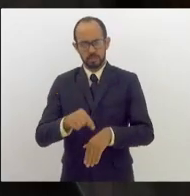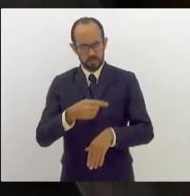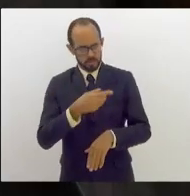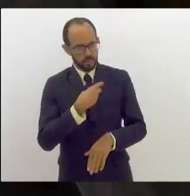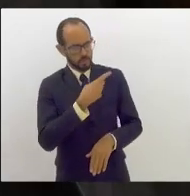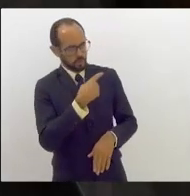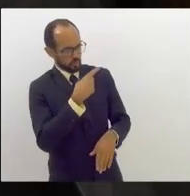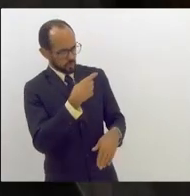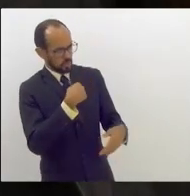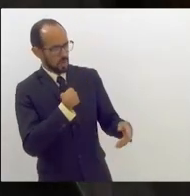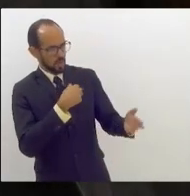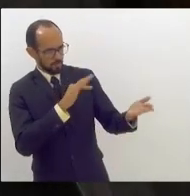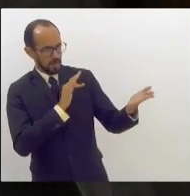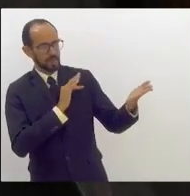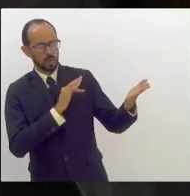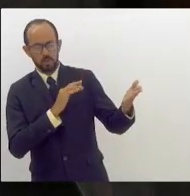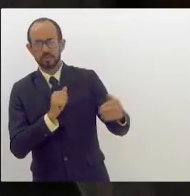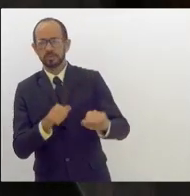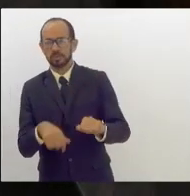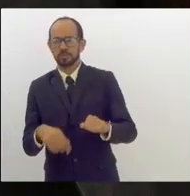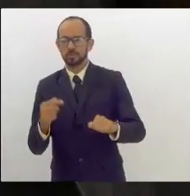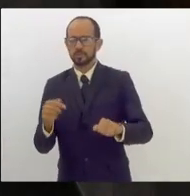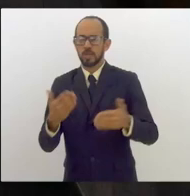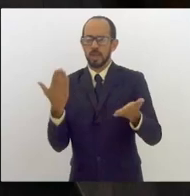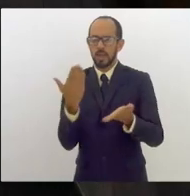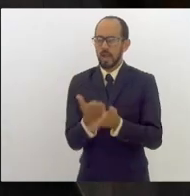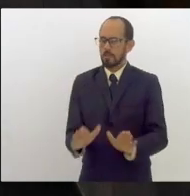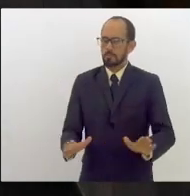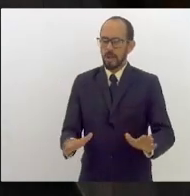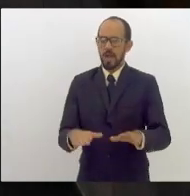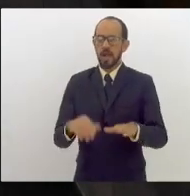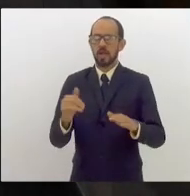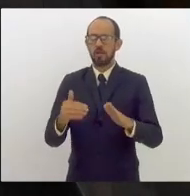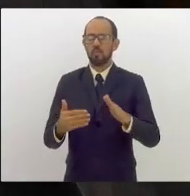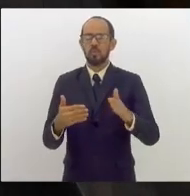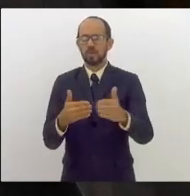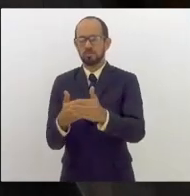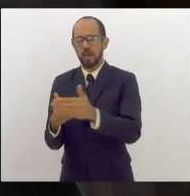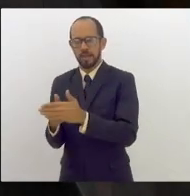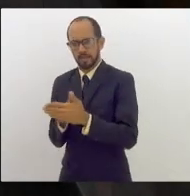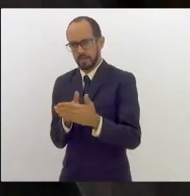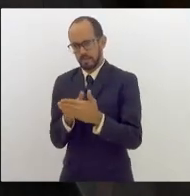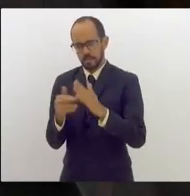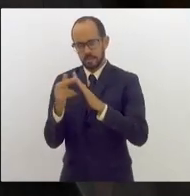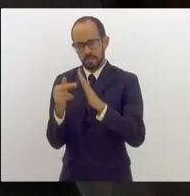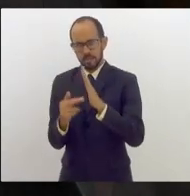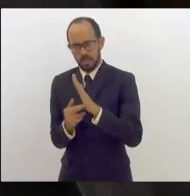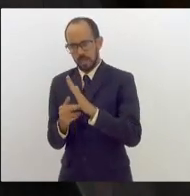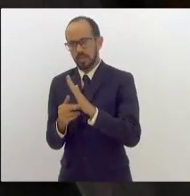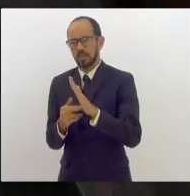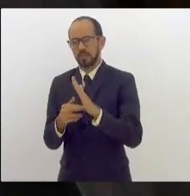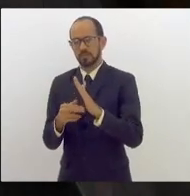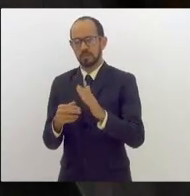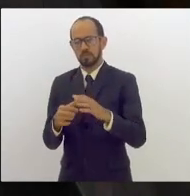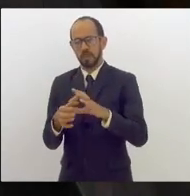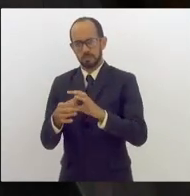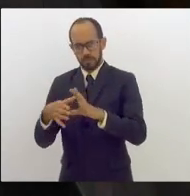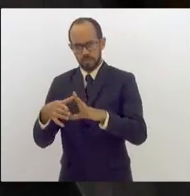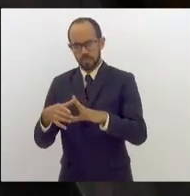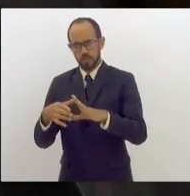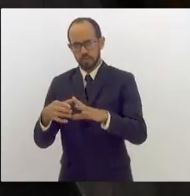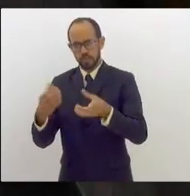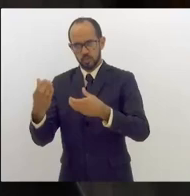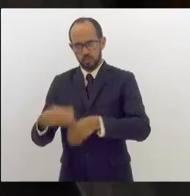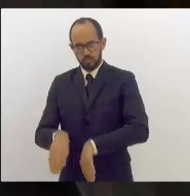eu e deputada Marta Rocha no sentido de acabar com a cláusula de barreira e permitir que aquele concursado que foi